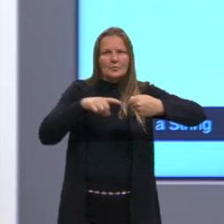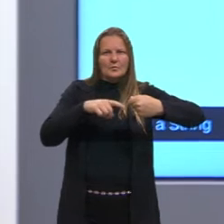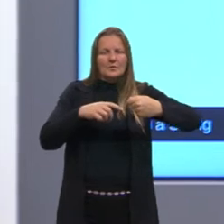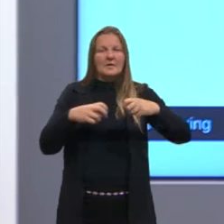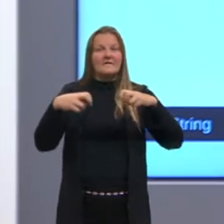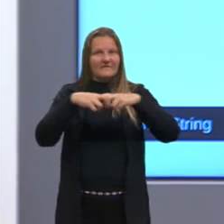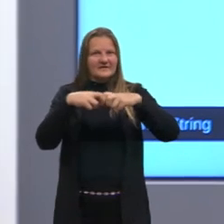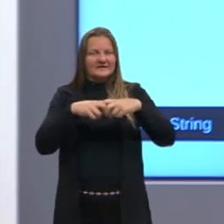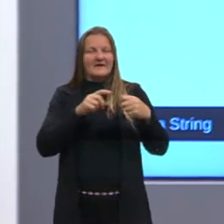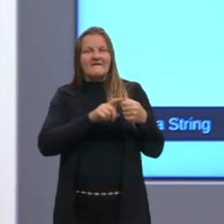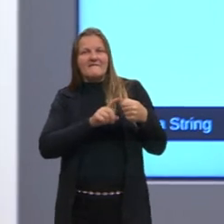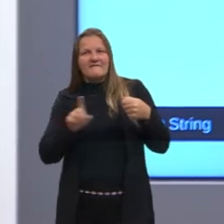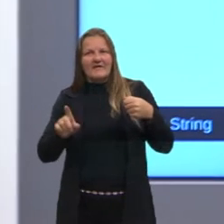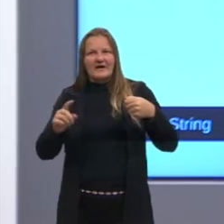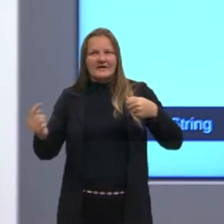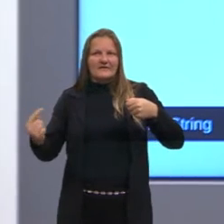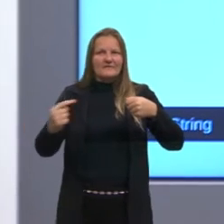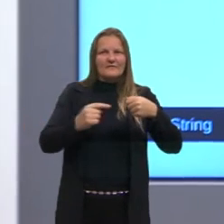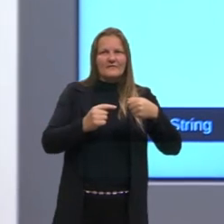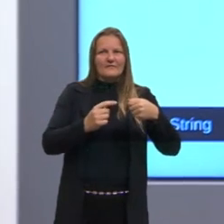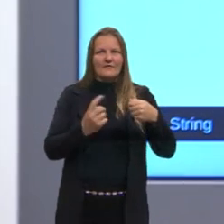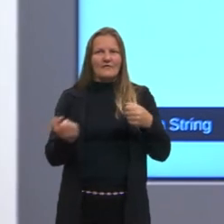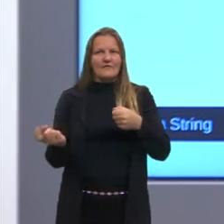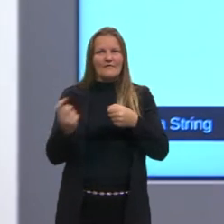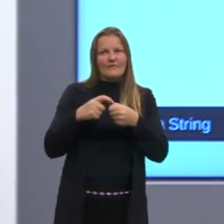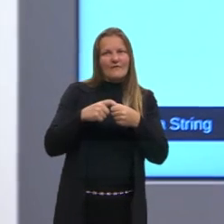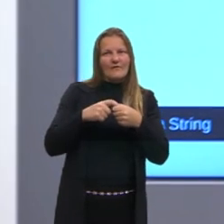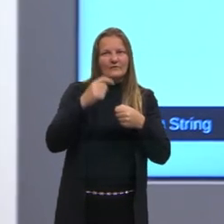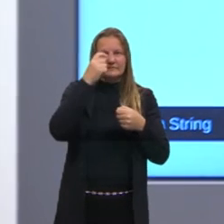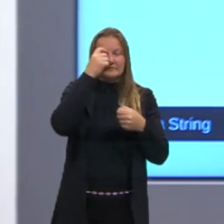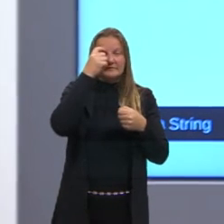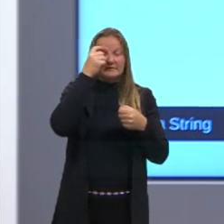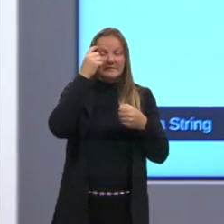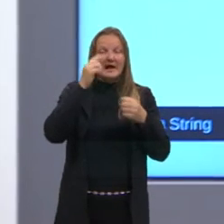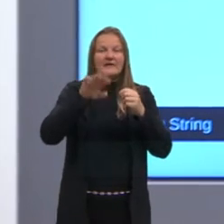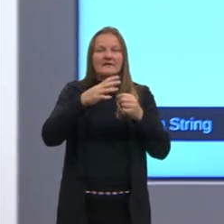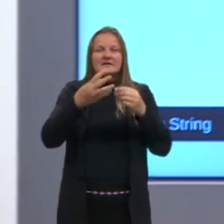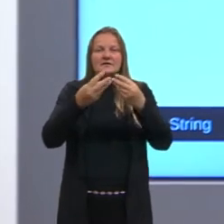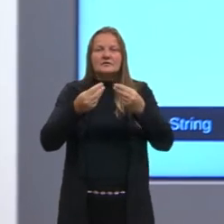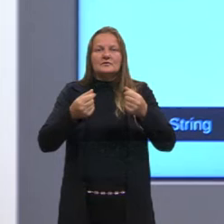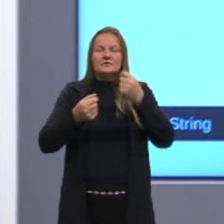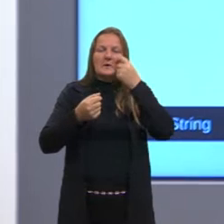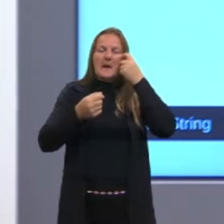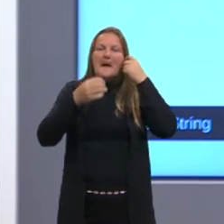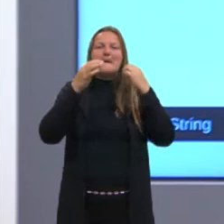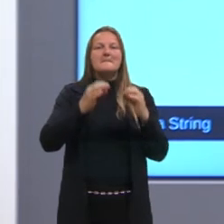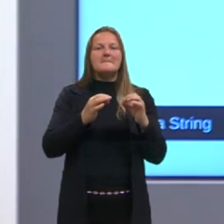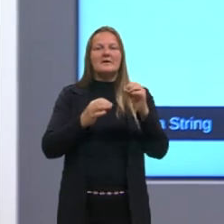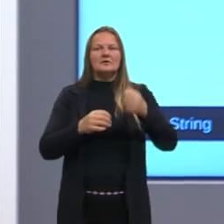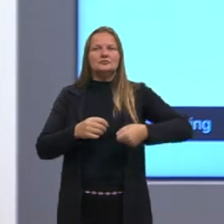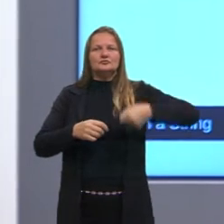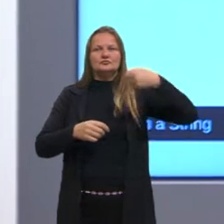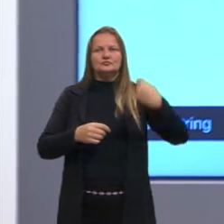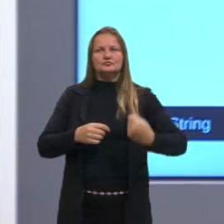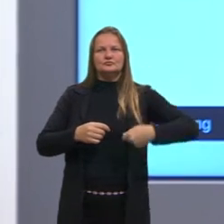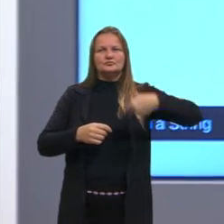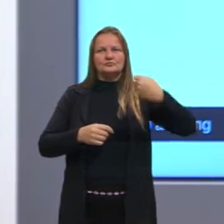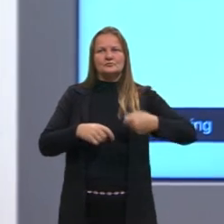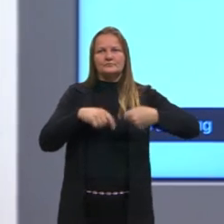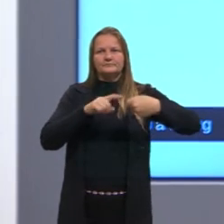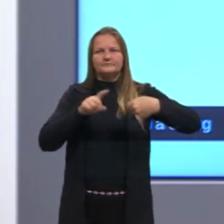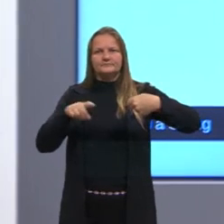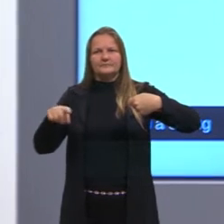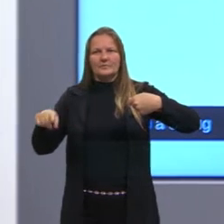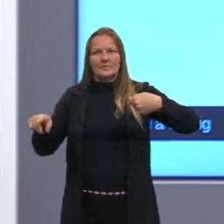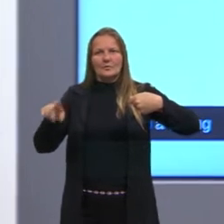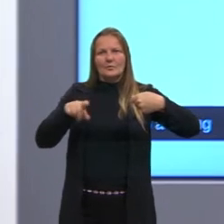gente já conversou, né? Geralmente a gente usa um movimento harmônico simples, que é aquele perfeito, tá? Aqui a gente pode colocar